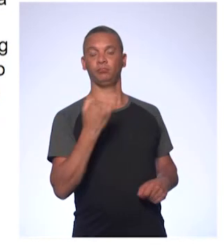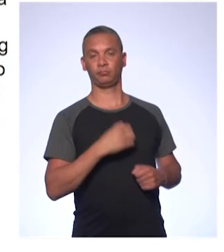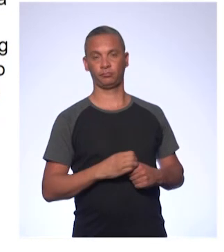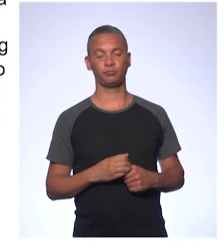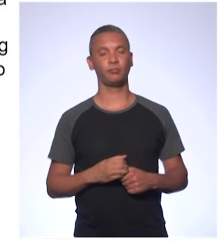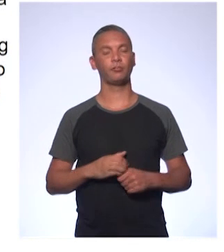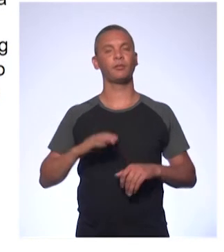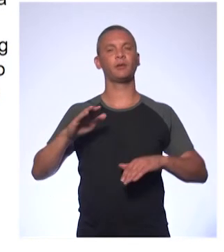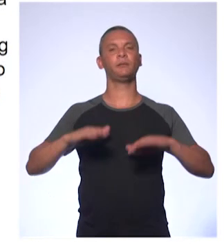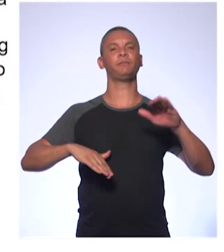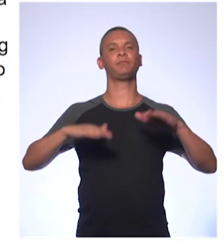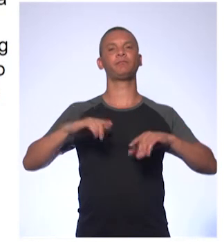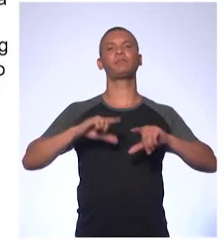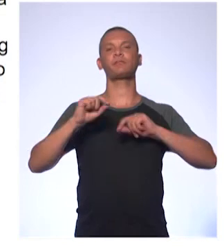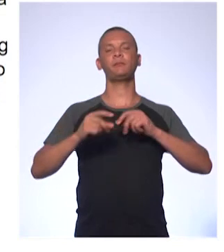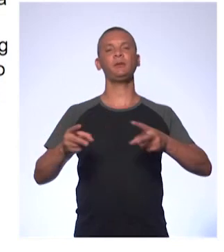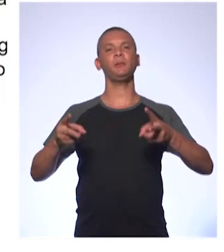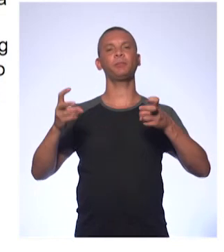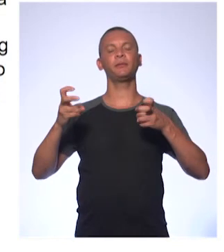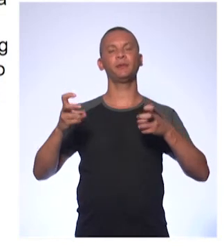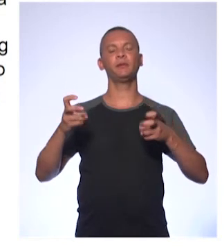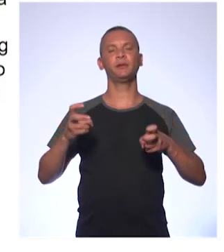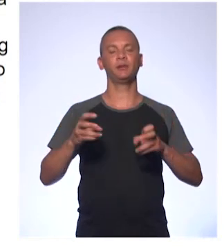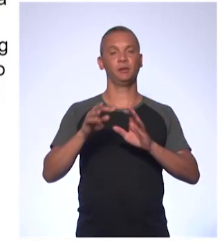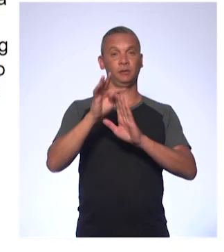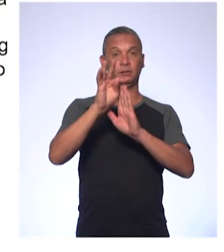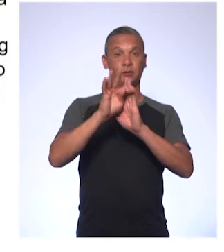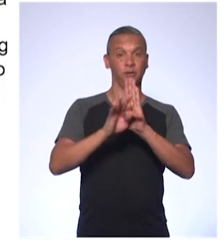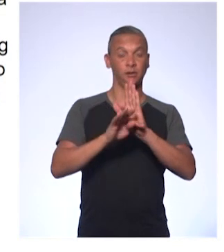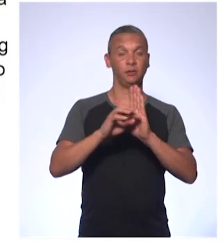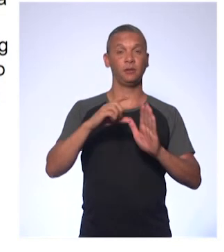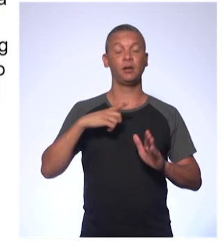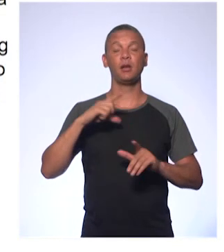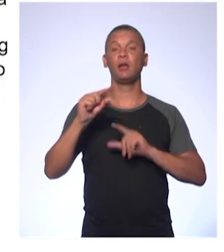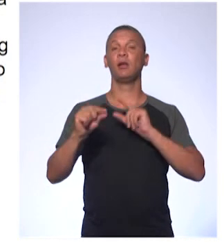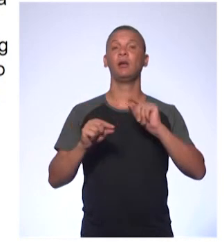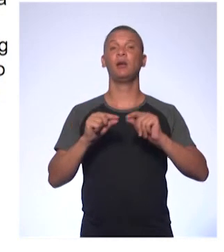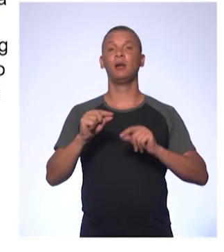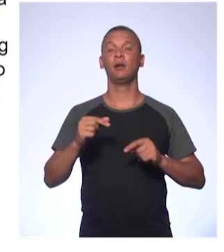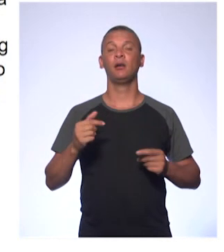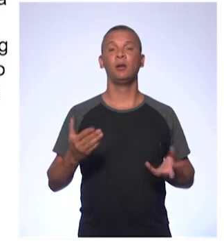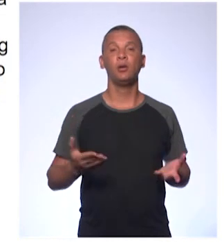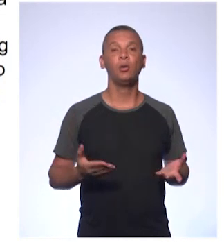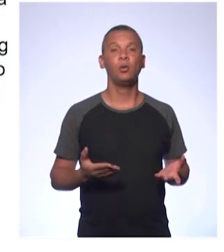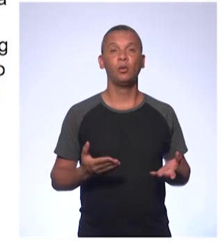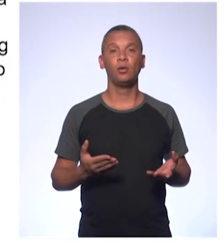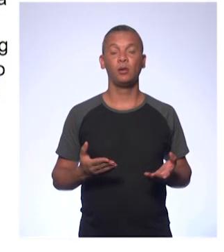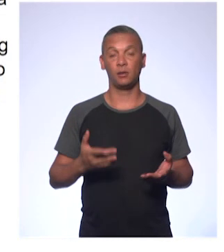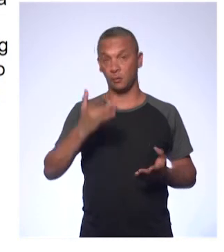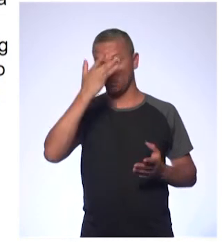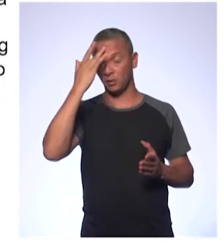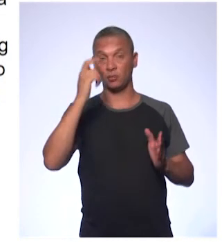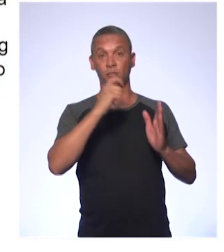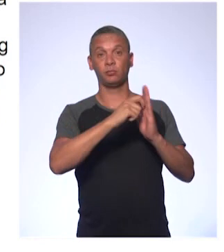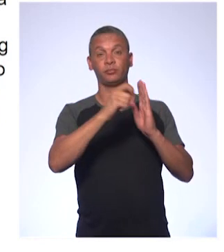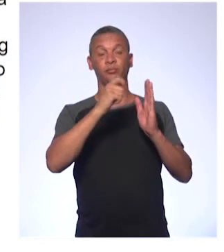Às vezes a gente percebe que dentro do próprio texto, o próprio